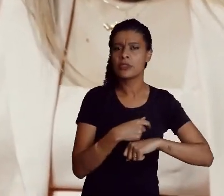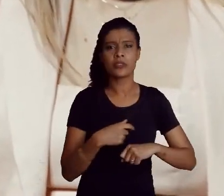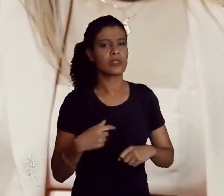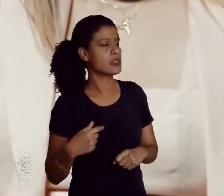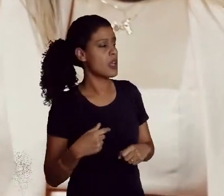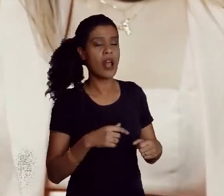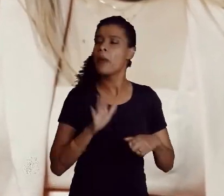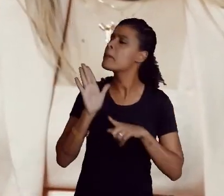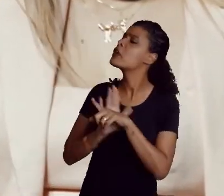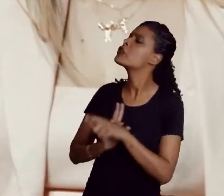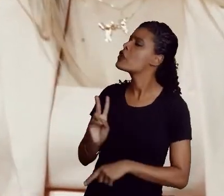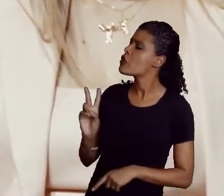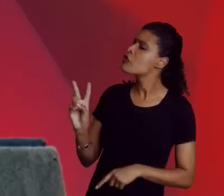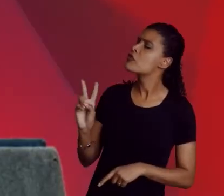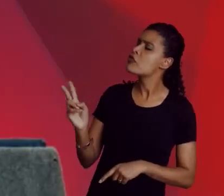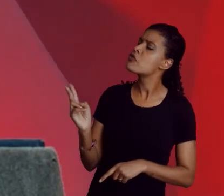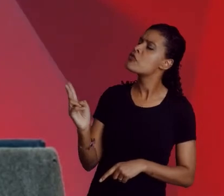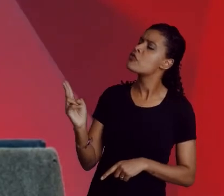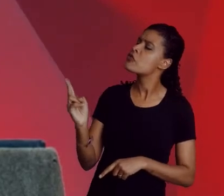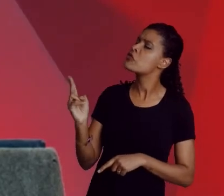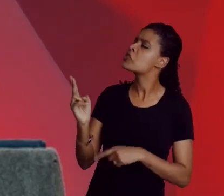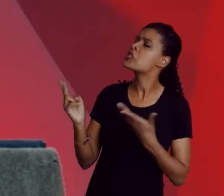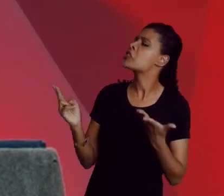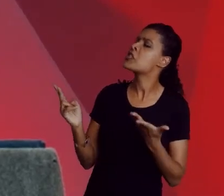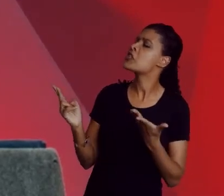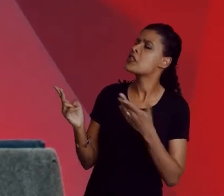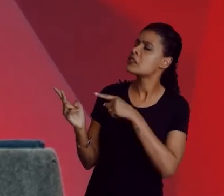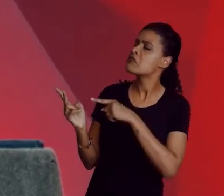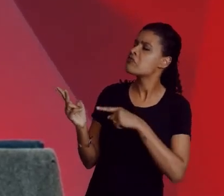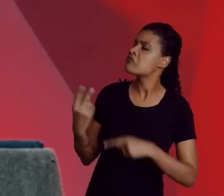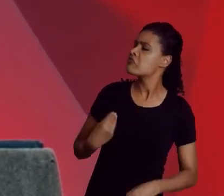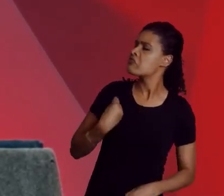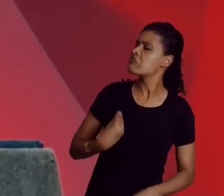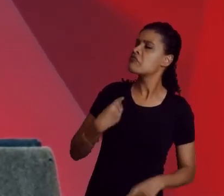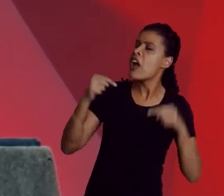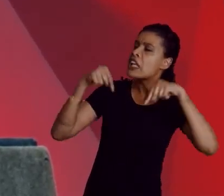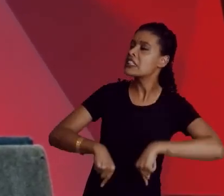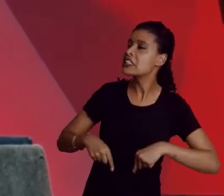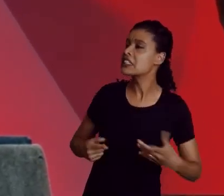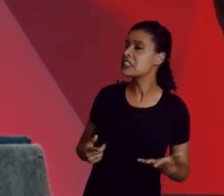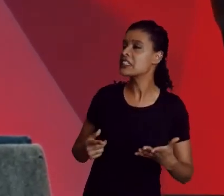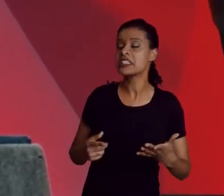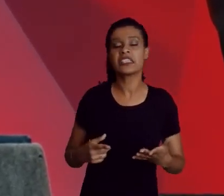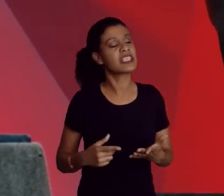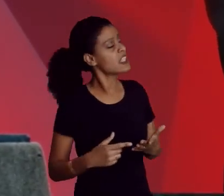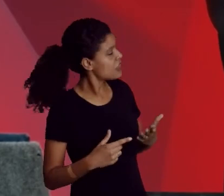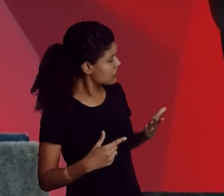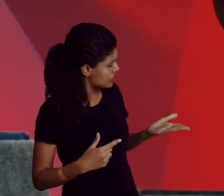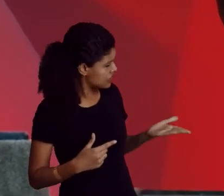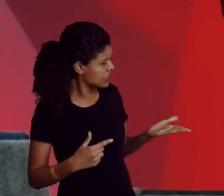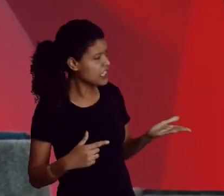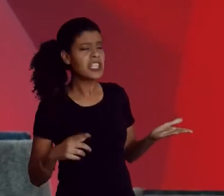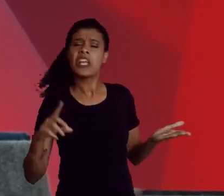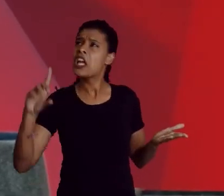mínima ideia que eu vim fazer aqui, não. Eu tava passando no lugar tal, Deus falou comigo especificamente: vai até a casa da pastora Ângela. Falou 3 vezes, eu busquei